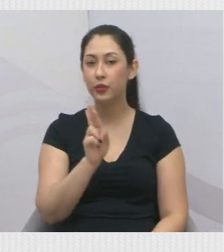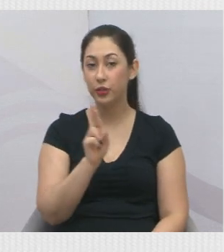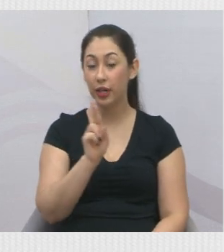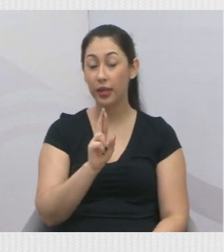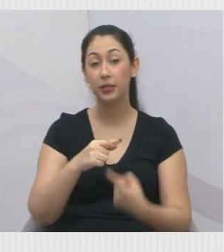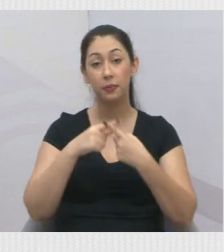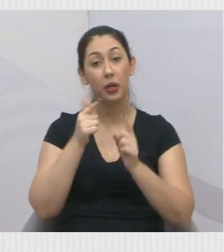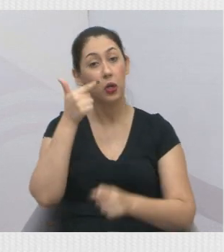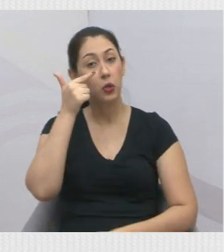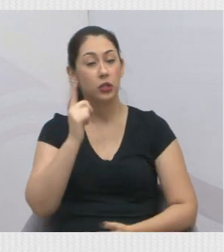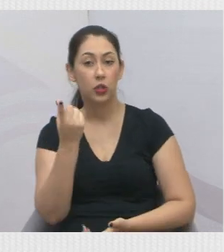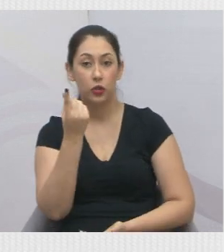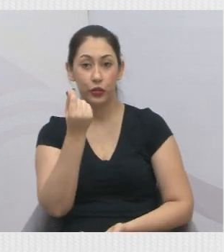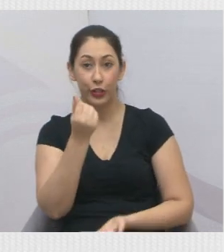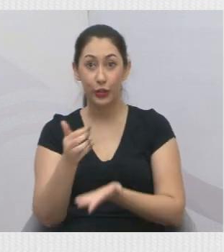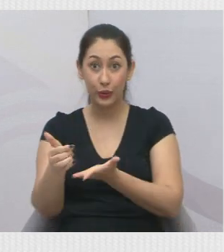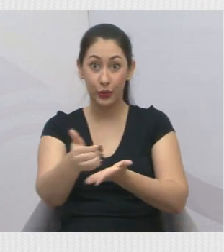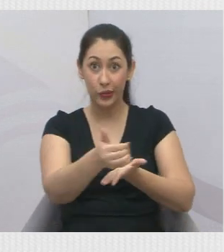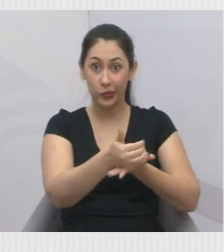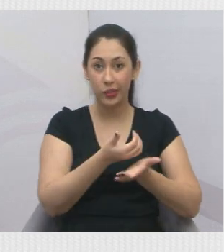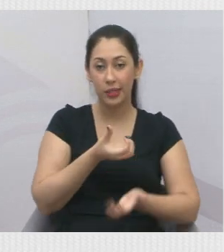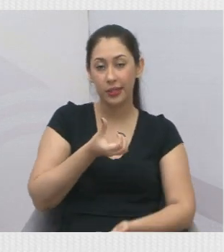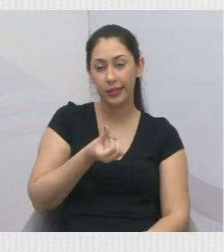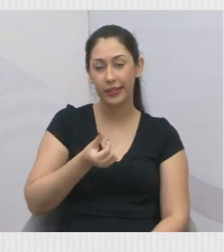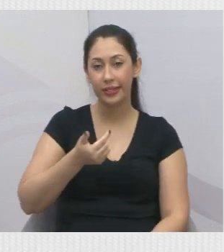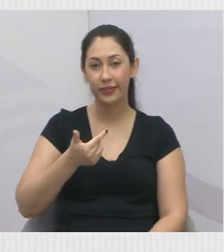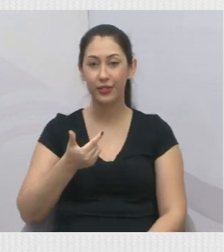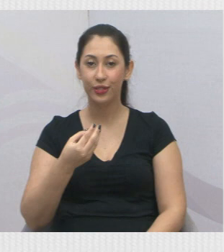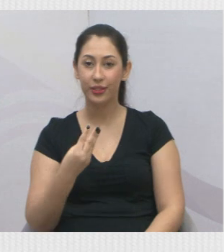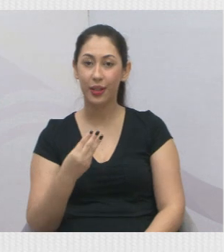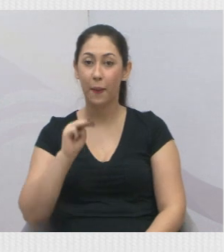R$ 557.580.000, e tivemos uma arrecadação de